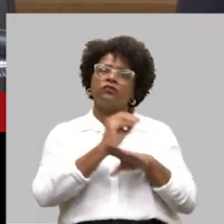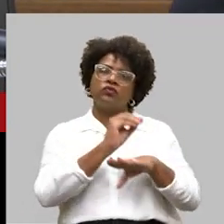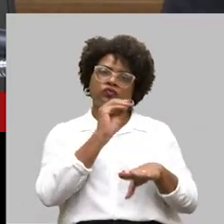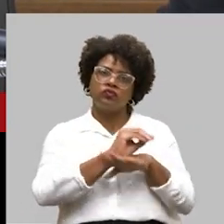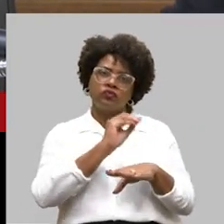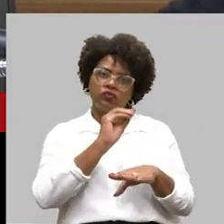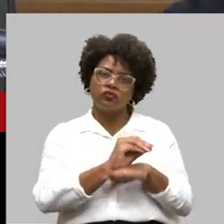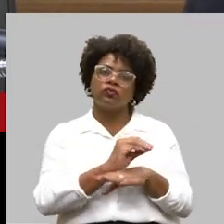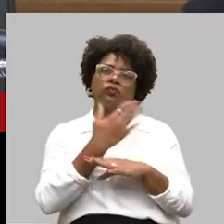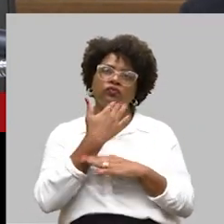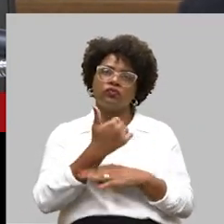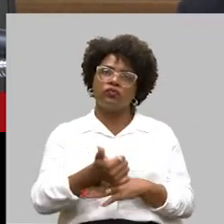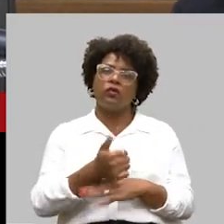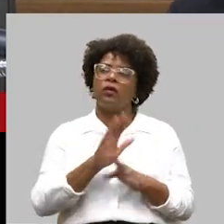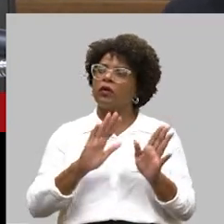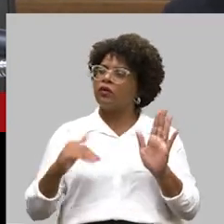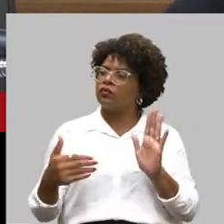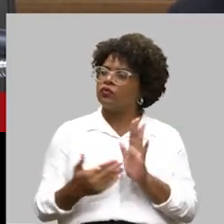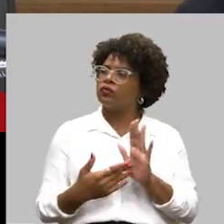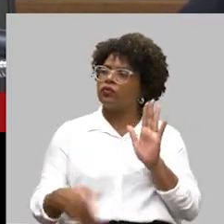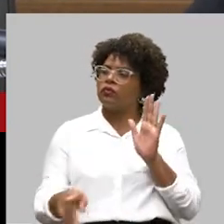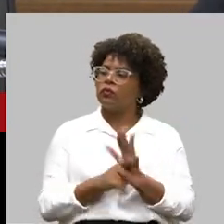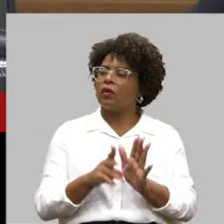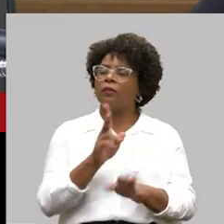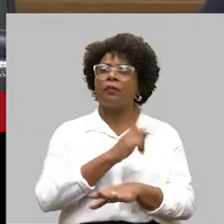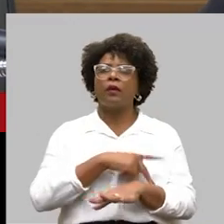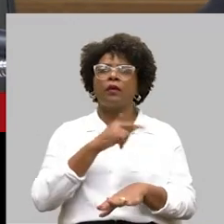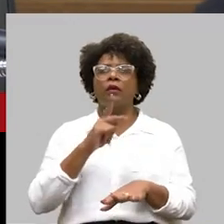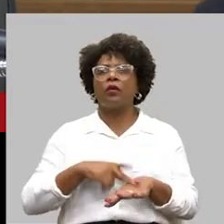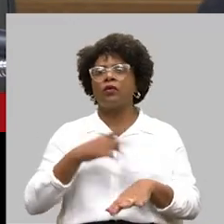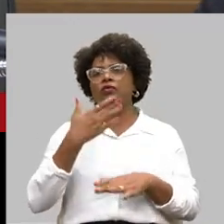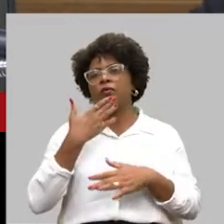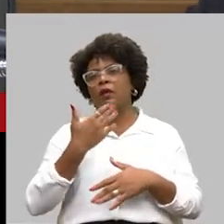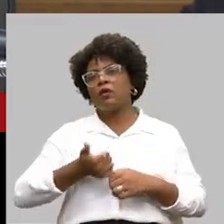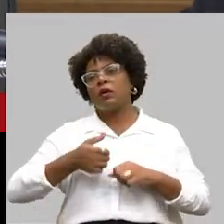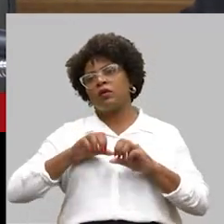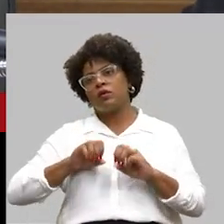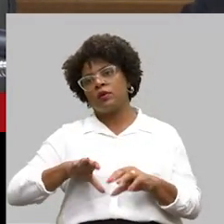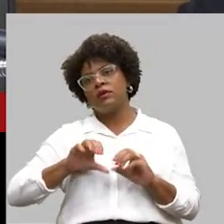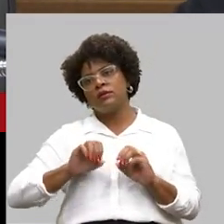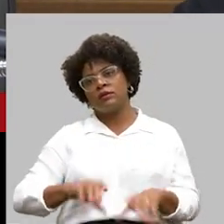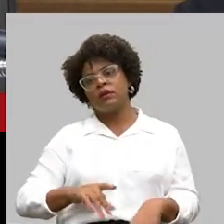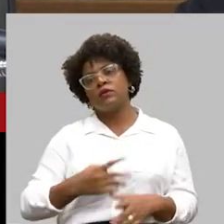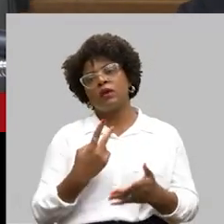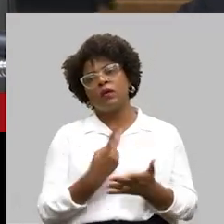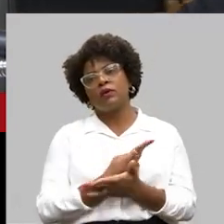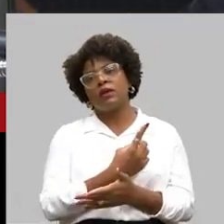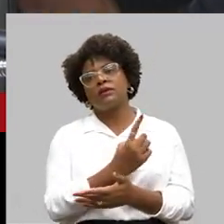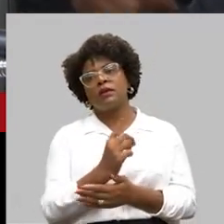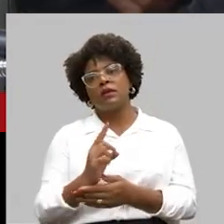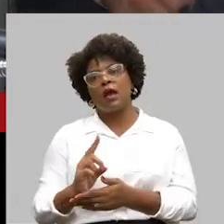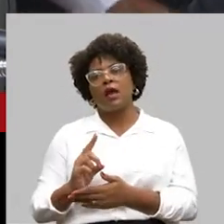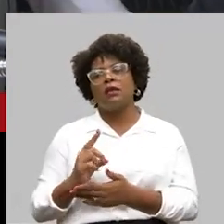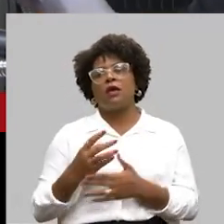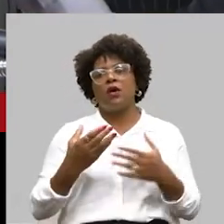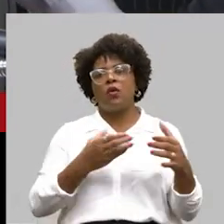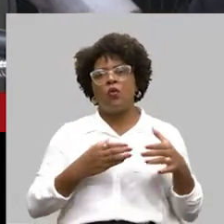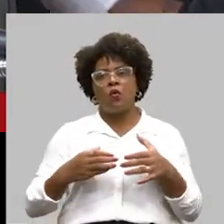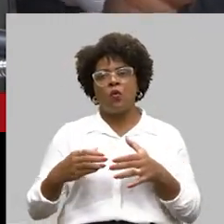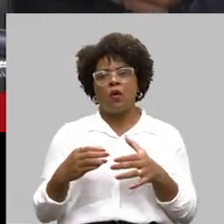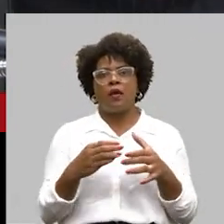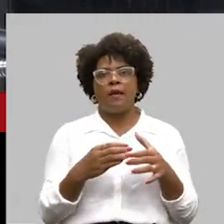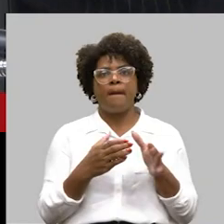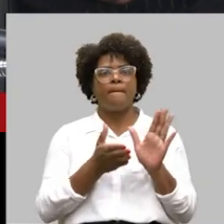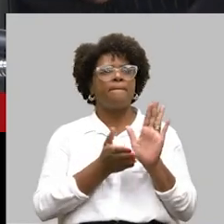para criar aquele ambiente pedagógico para melhorar o ensino né que acontece em cada lugar desse então parabenizar Deputado